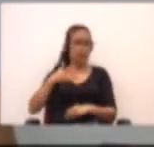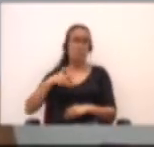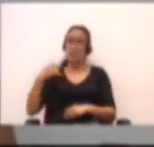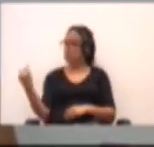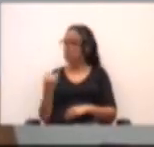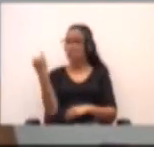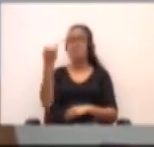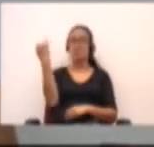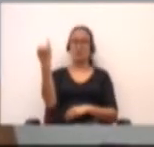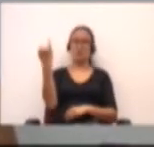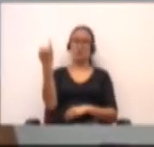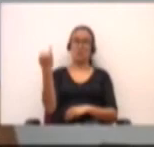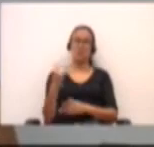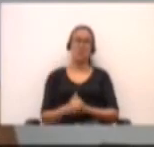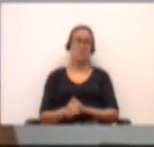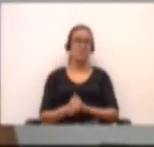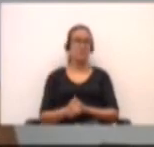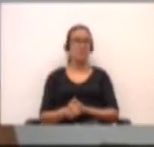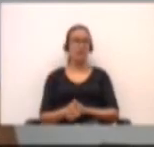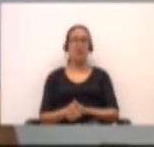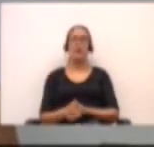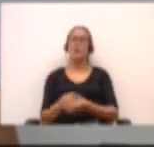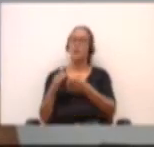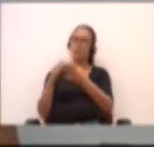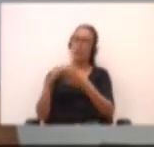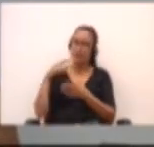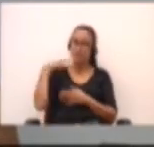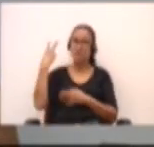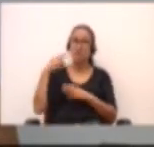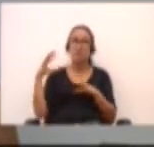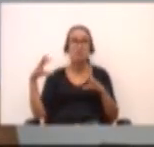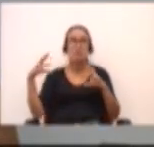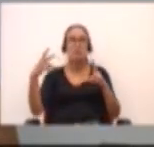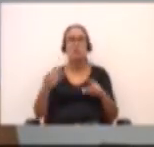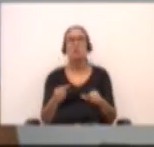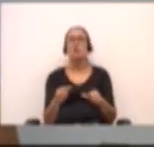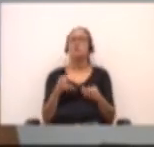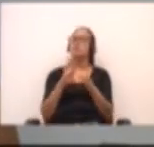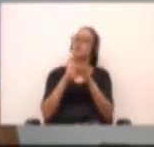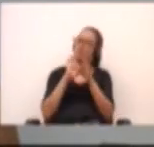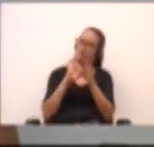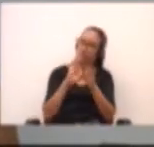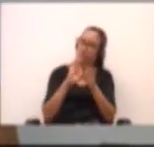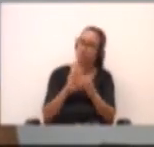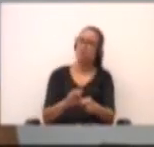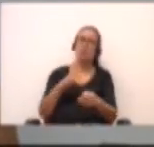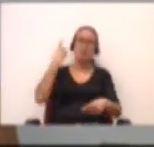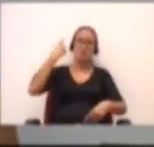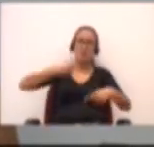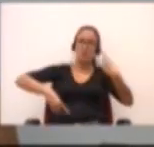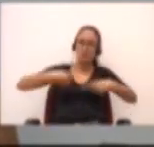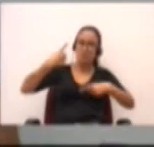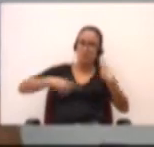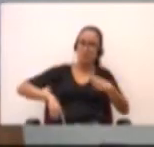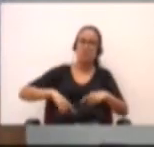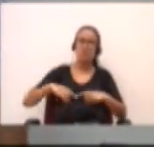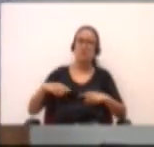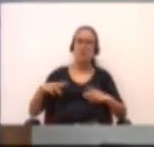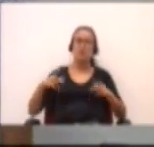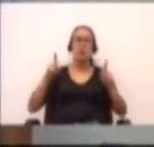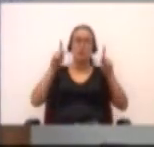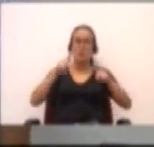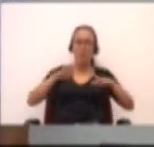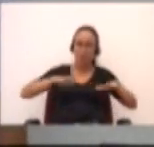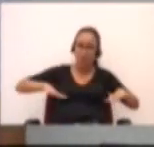Então, eu peço aos nobres vereadores novamente, vamos entrar nesse debate, vamos abrir uma frente de discussão com a população.